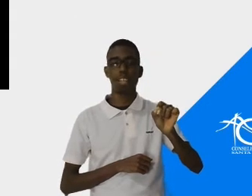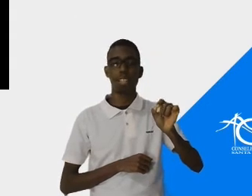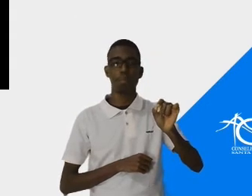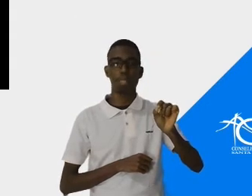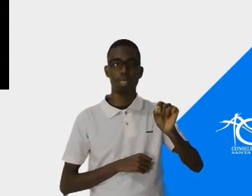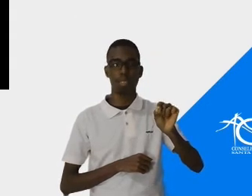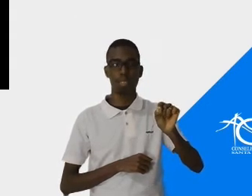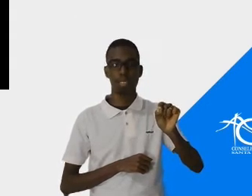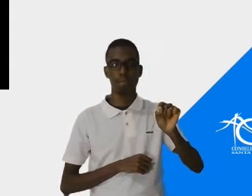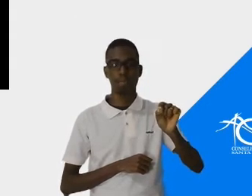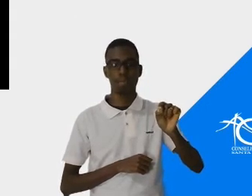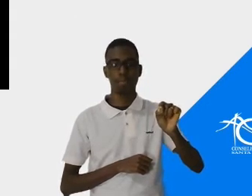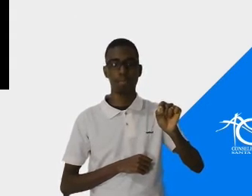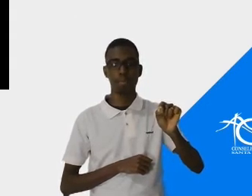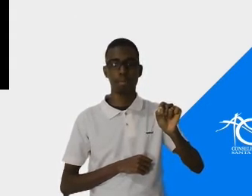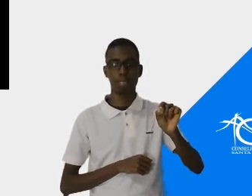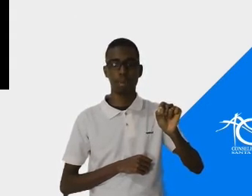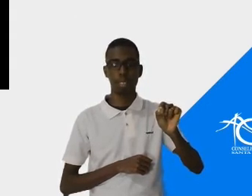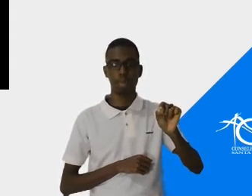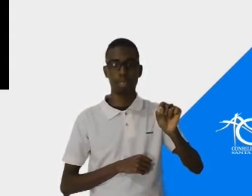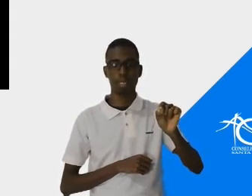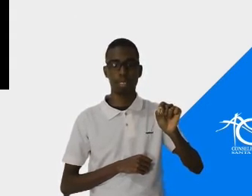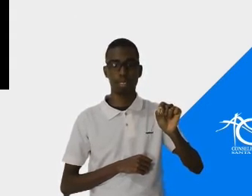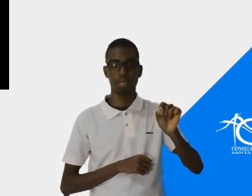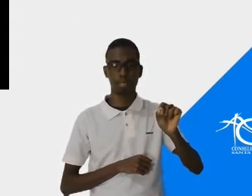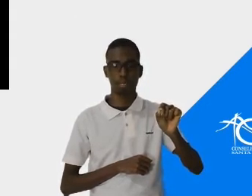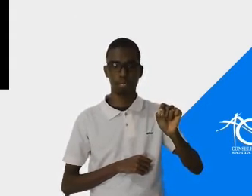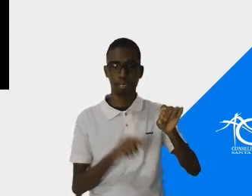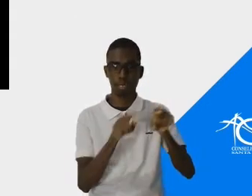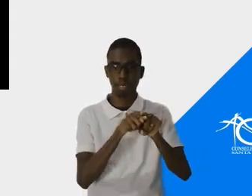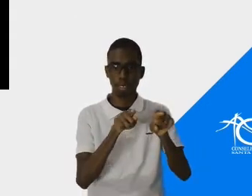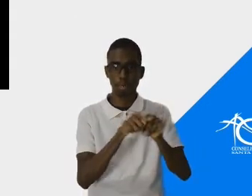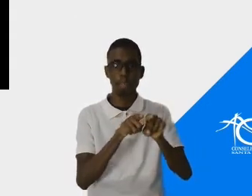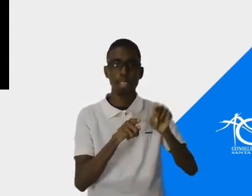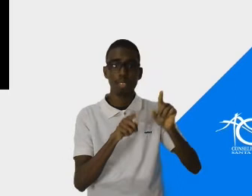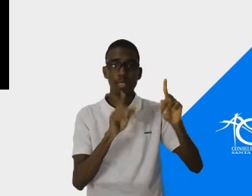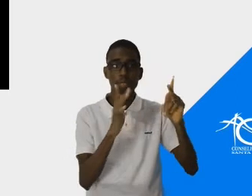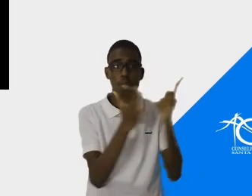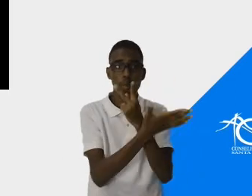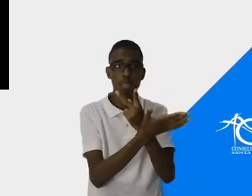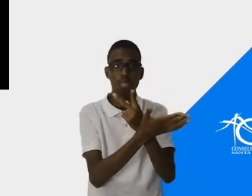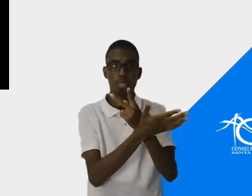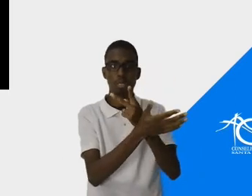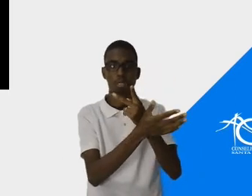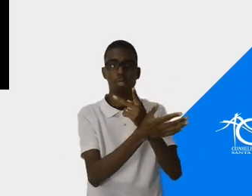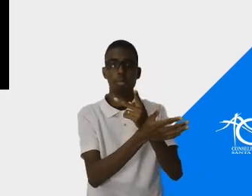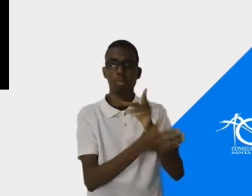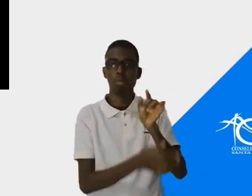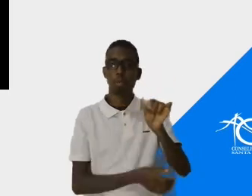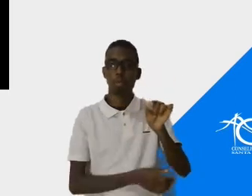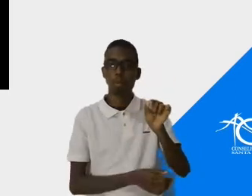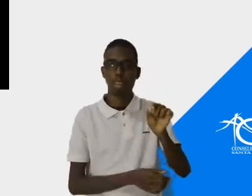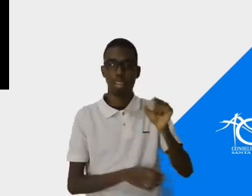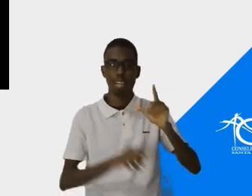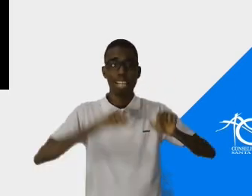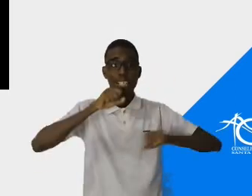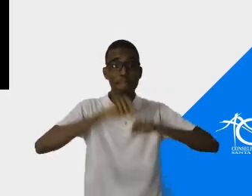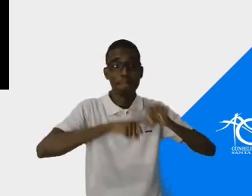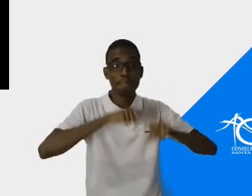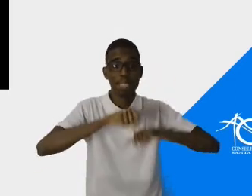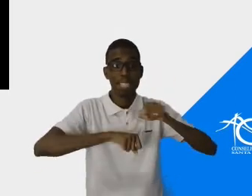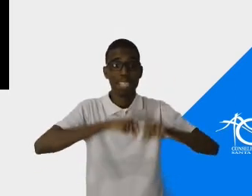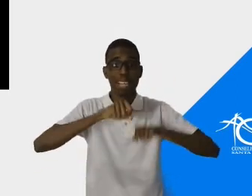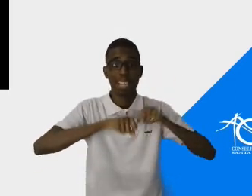epilepsia após um traumatismo crânioencefálico, ele caiu de bicicleta, e na época,